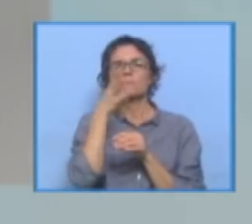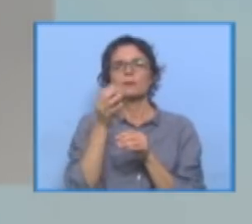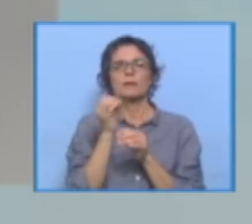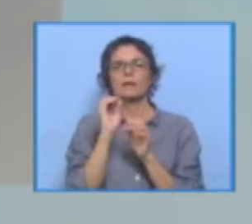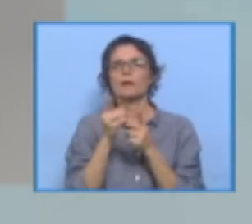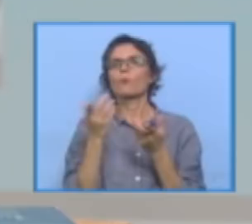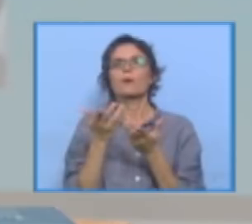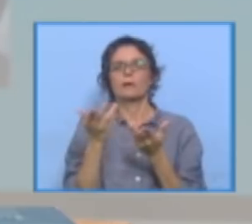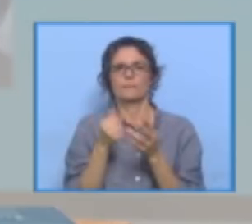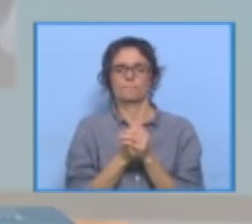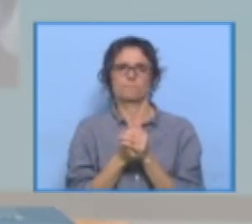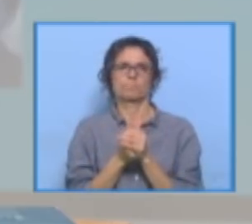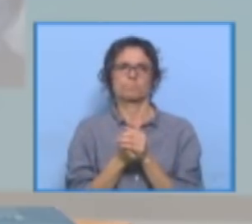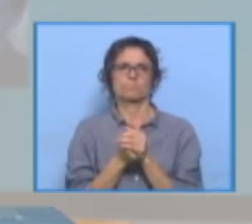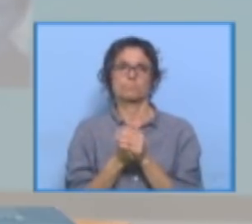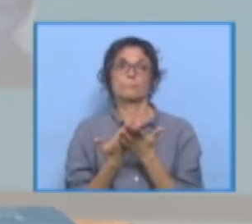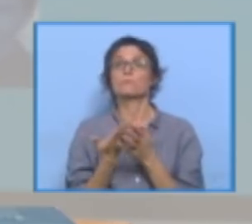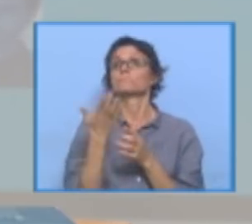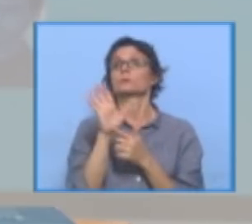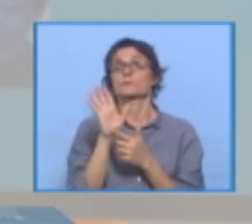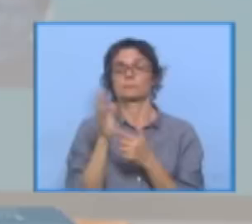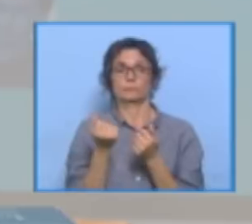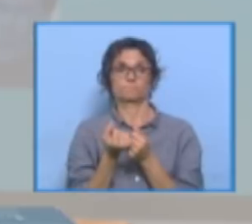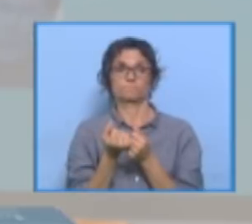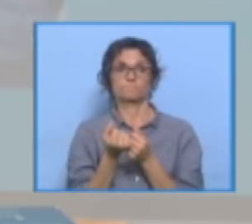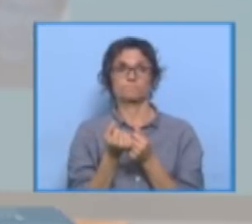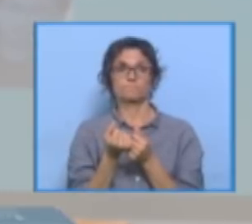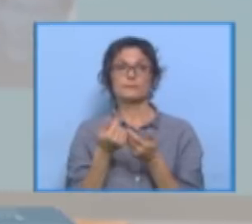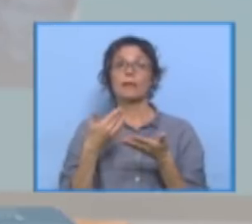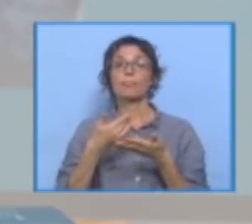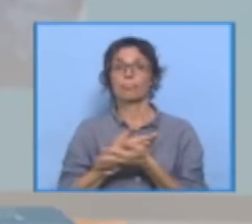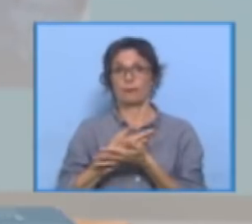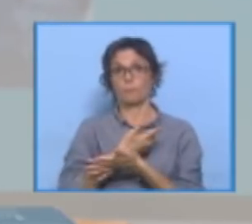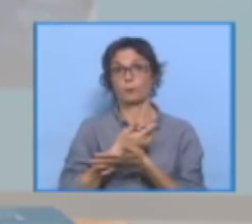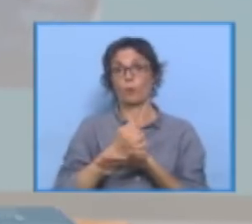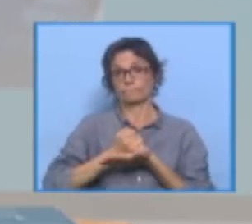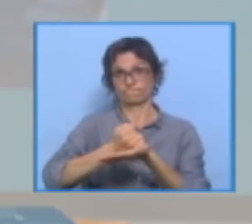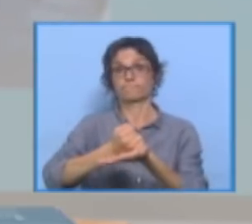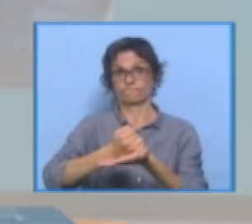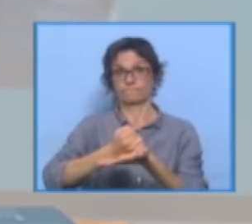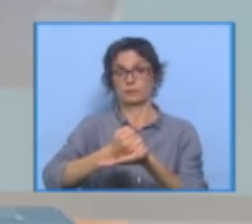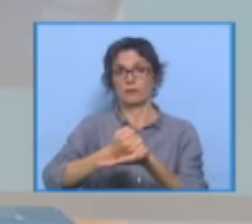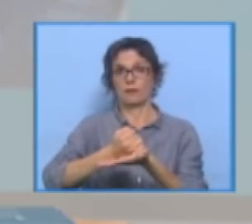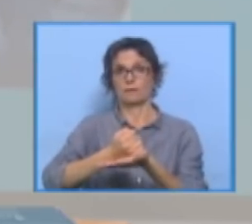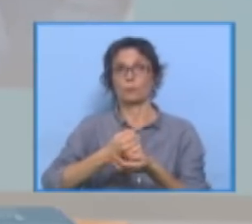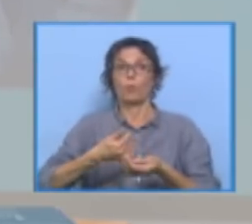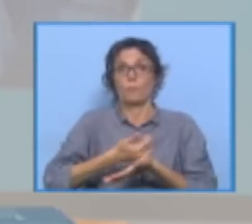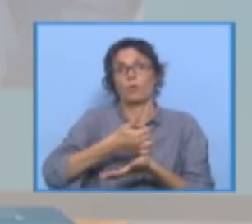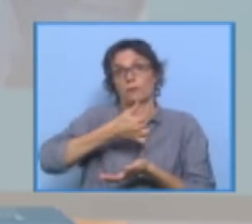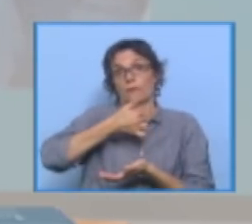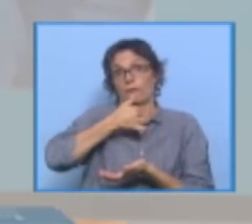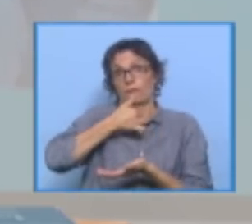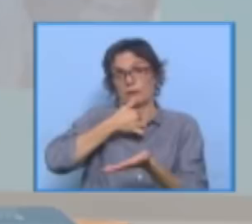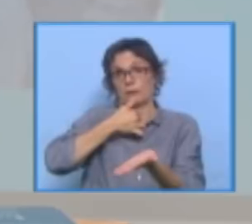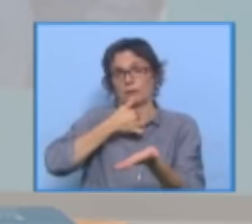veja-se, por exemplo, no caso da questão da eutanásia, que tem sido tão falada, temos um capítulo muitíssimo bom, da